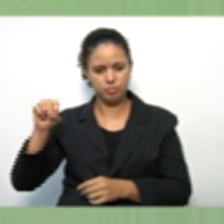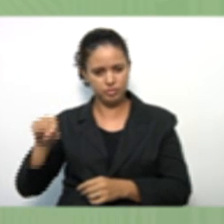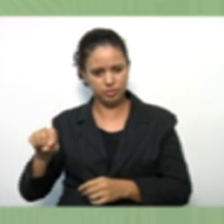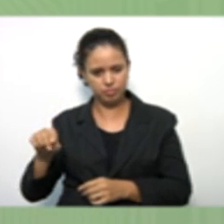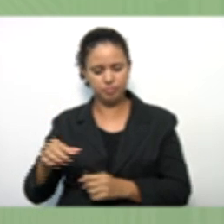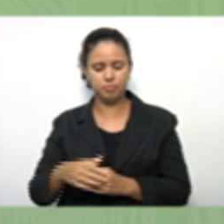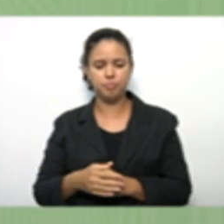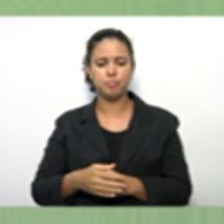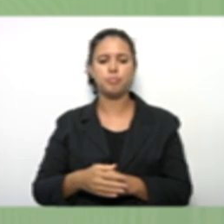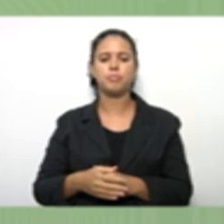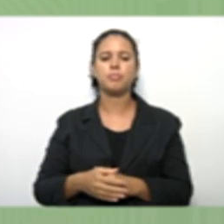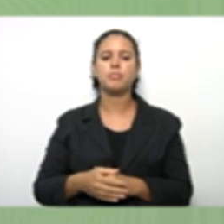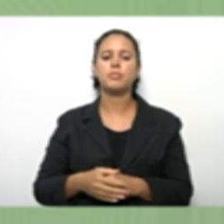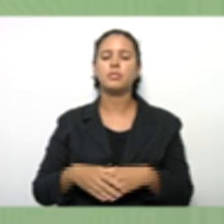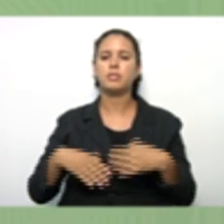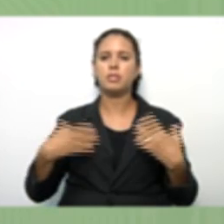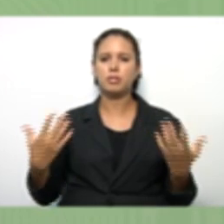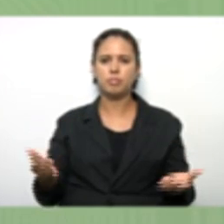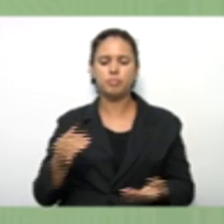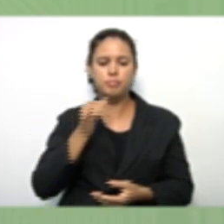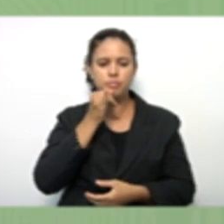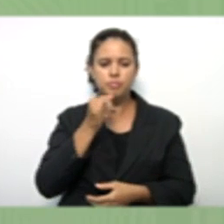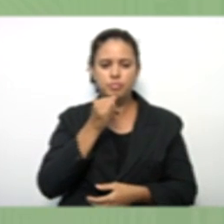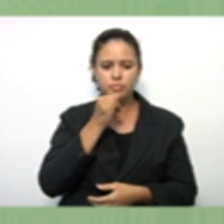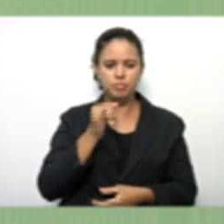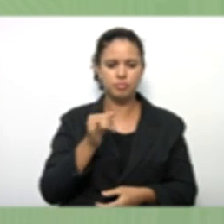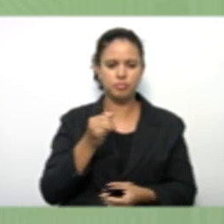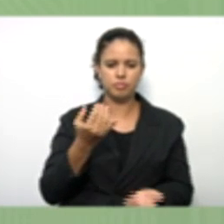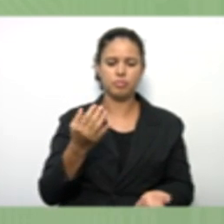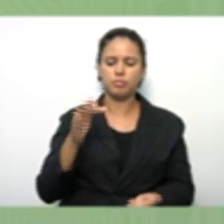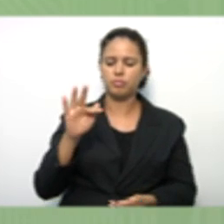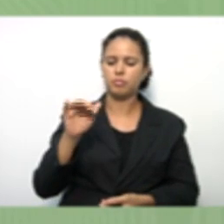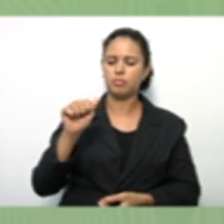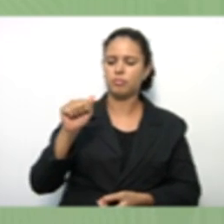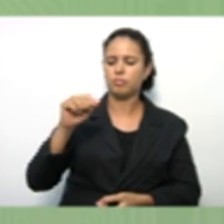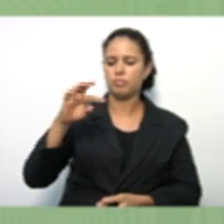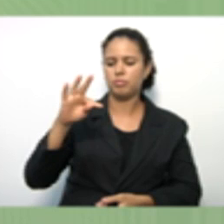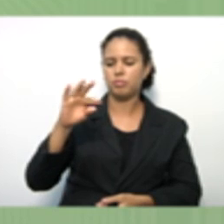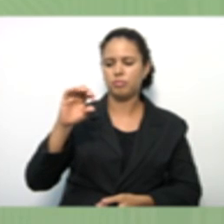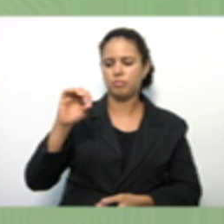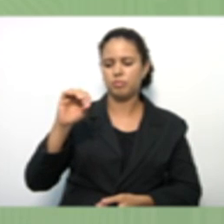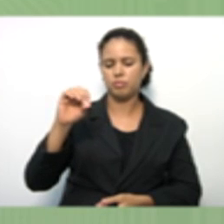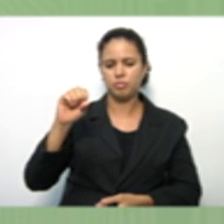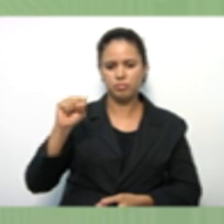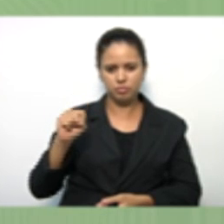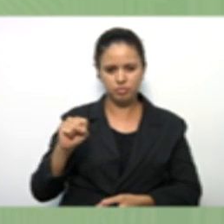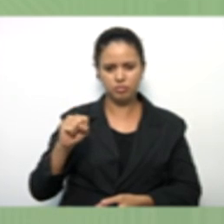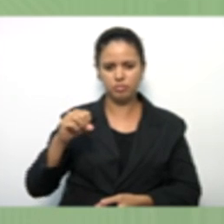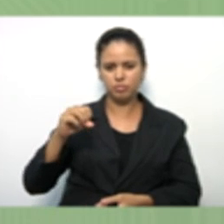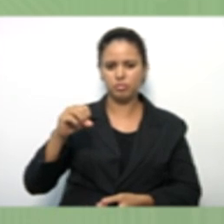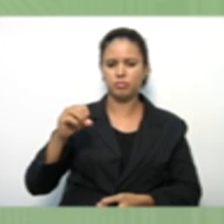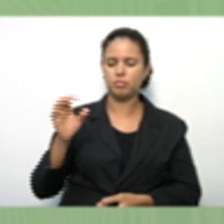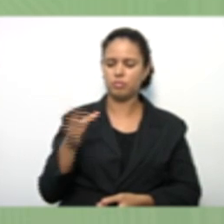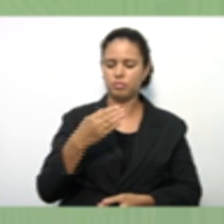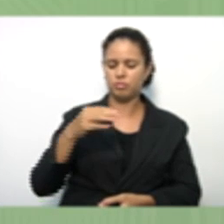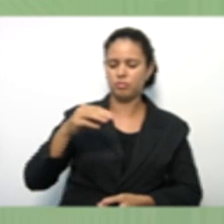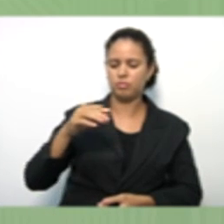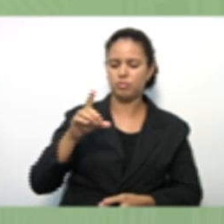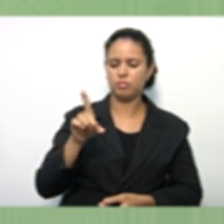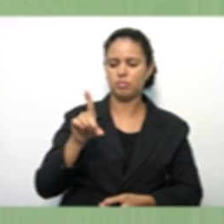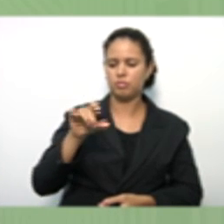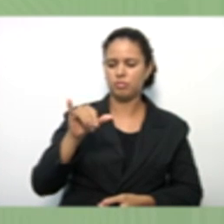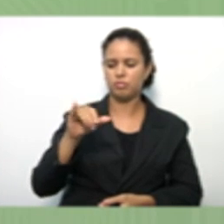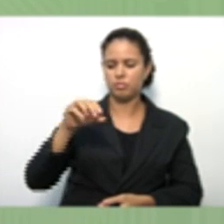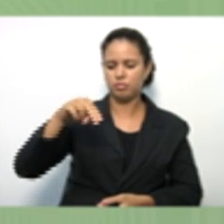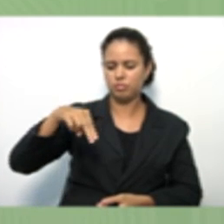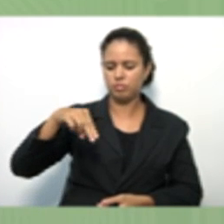Então, eu tenho exemplo de fato misto diminutivo. Pagamento de um fornecedor em atraso,